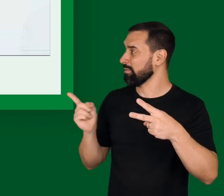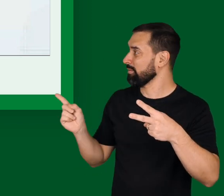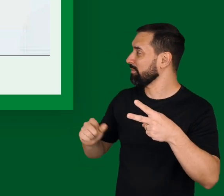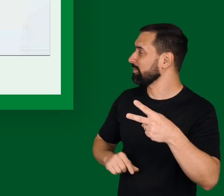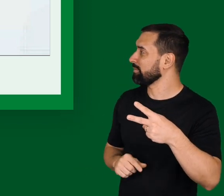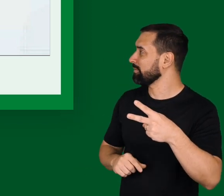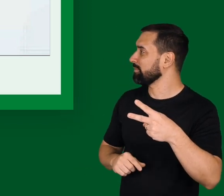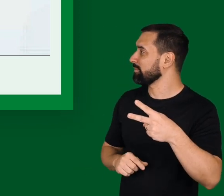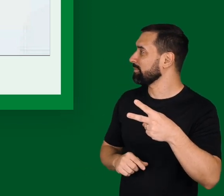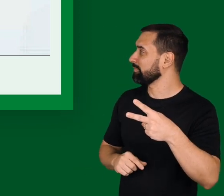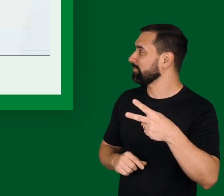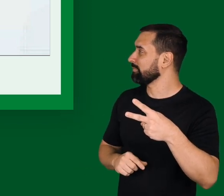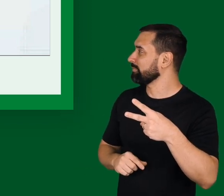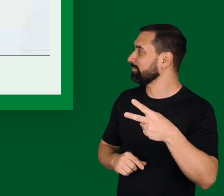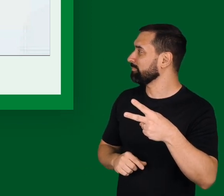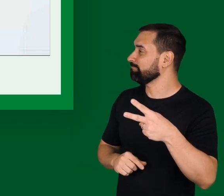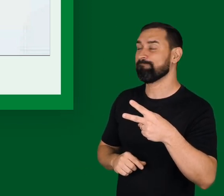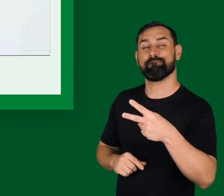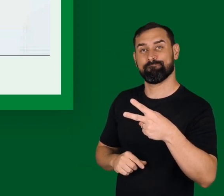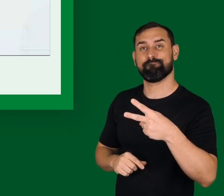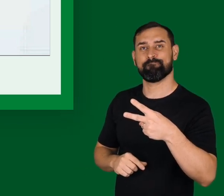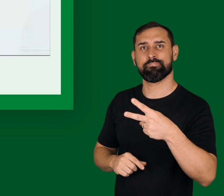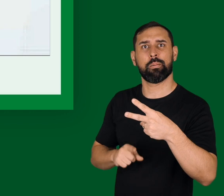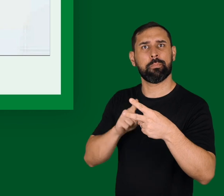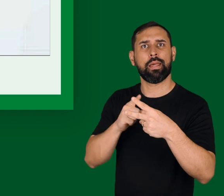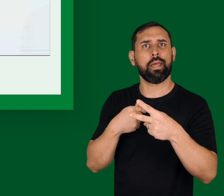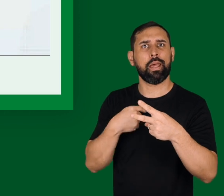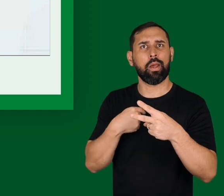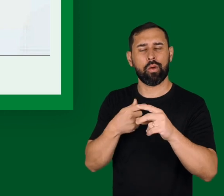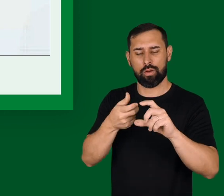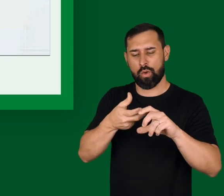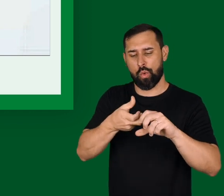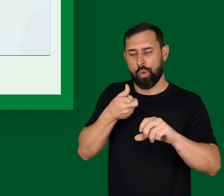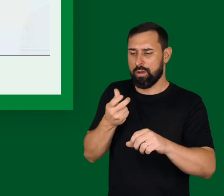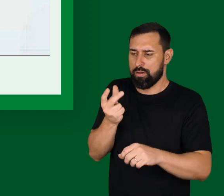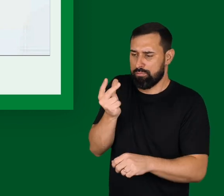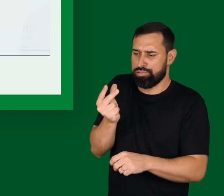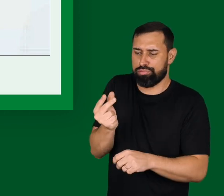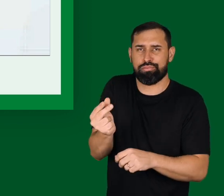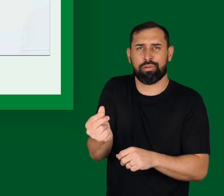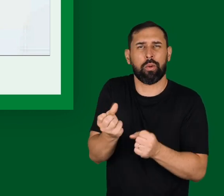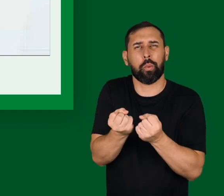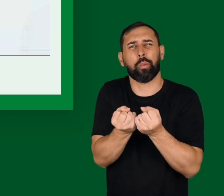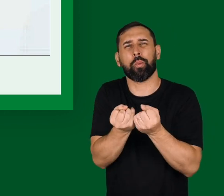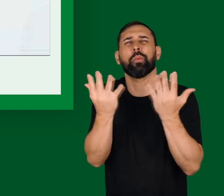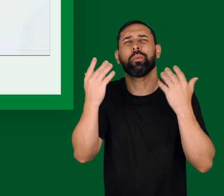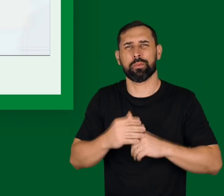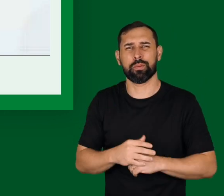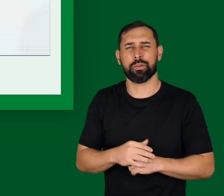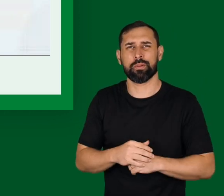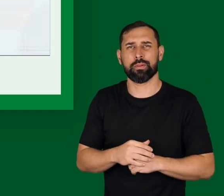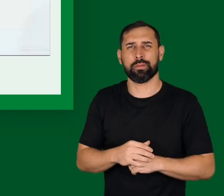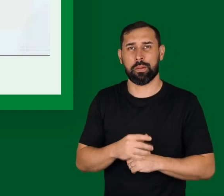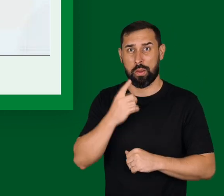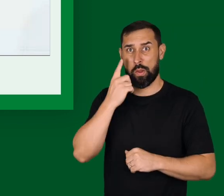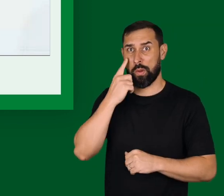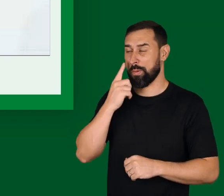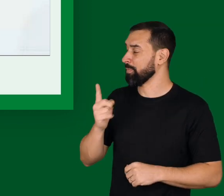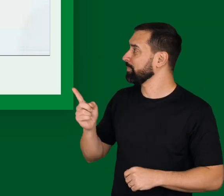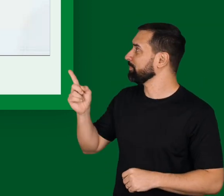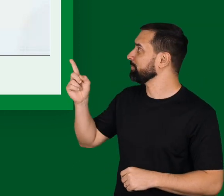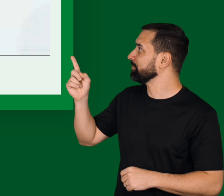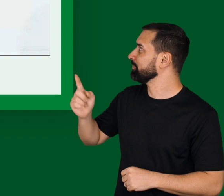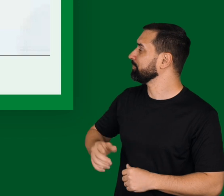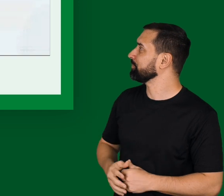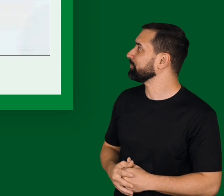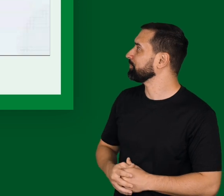o Precedex, né? Que a dose, como é que a gente calcula, né? Do Precedex, ele o volume tanto